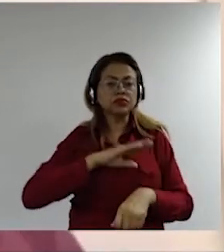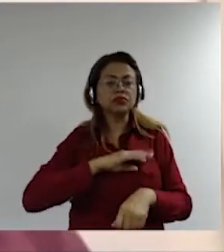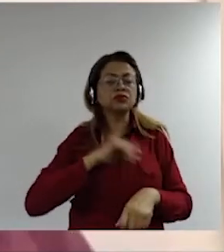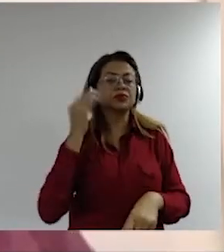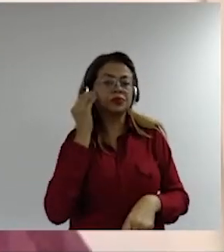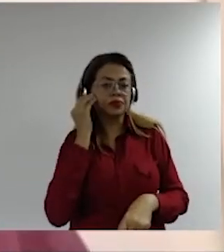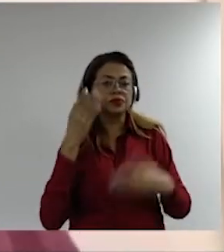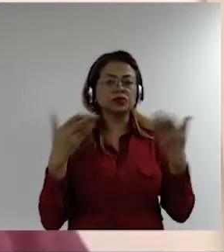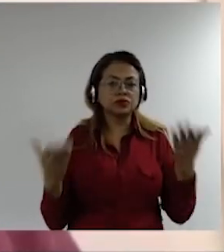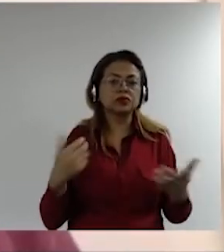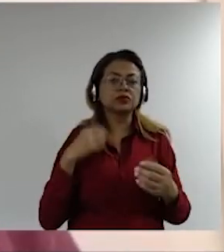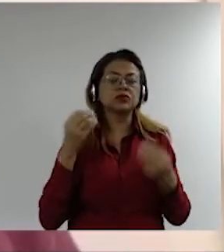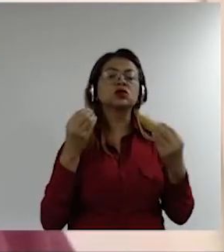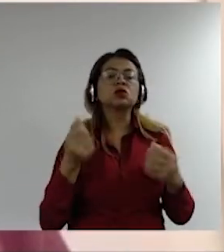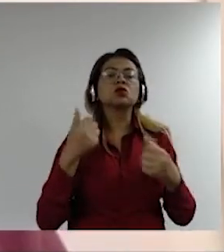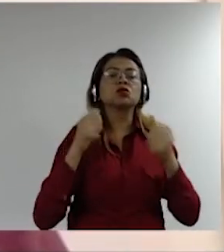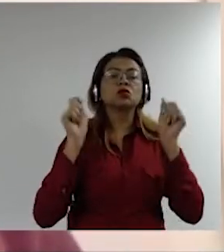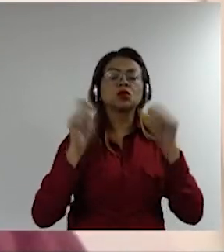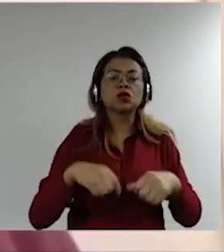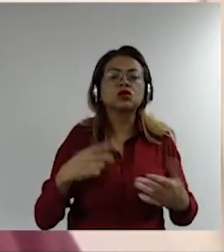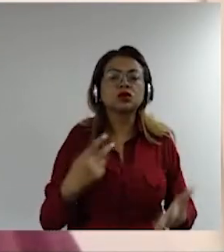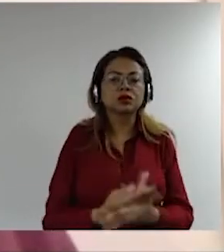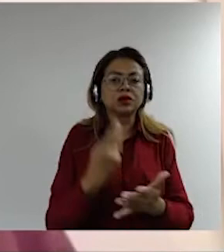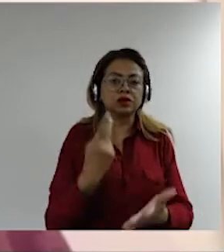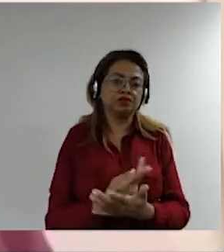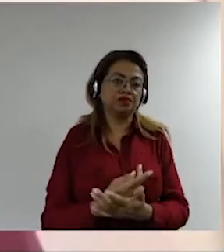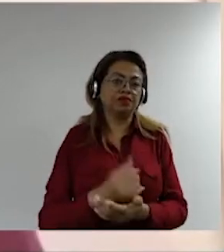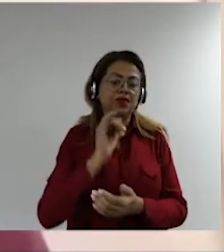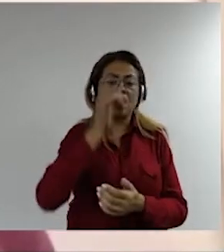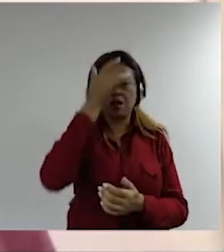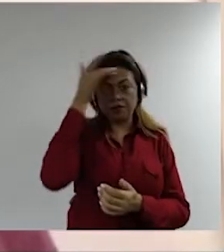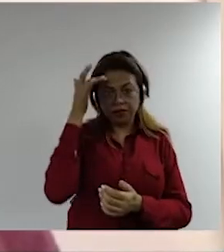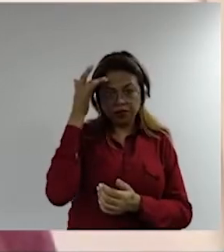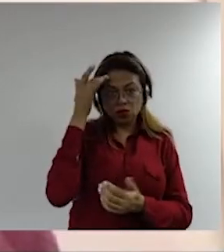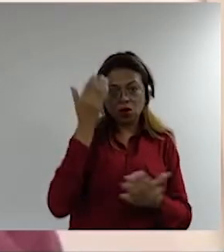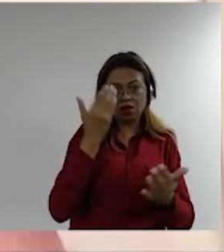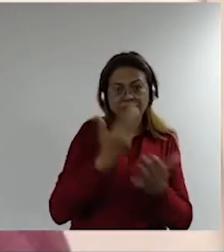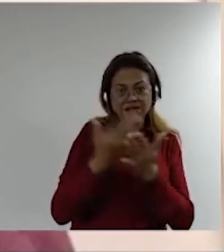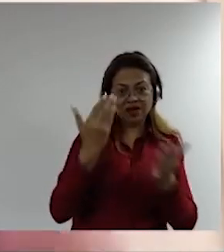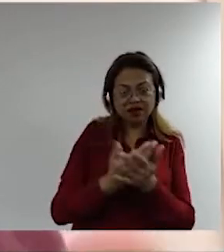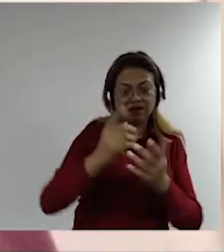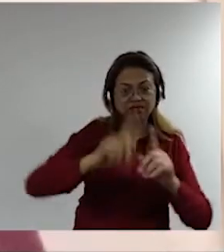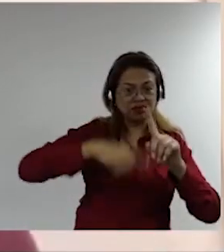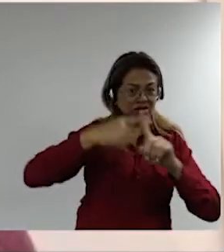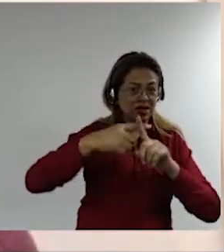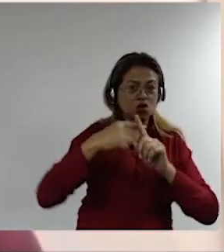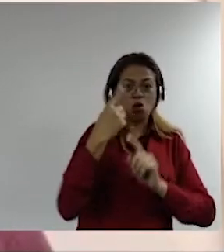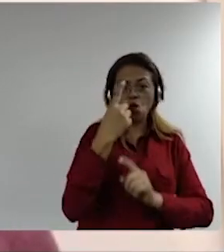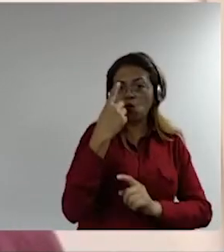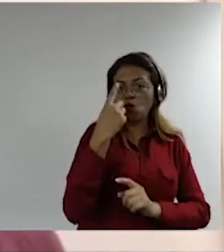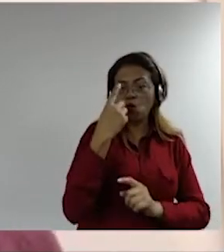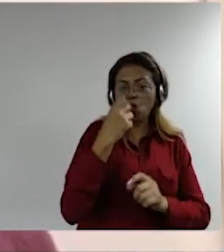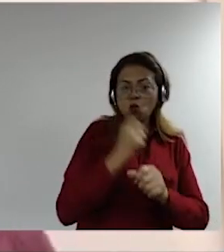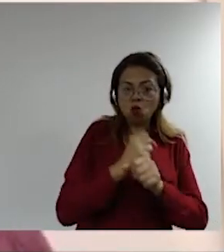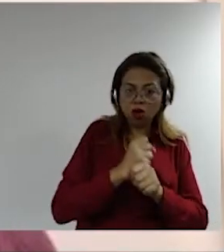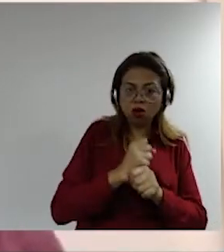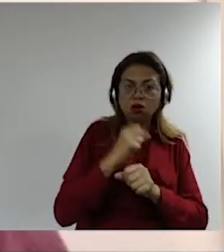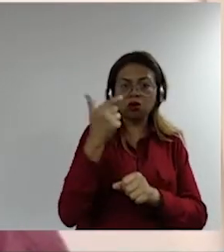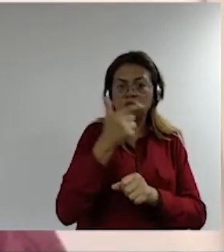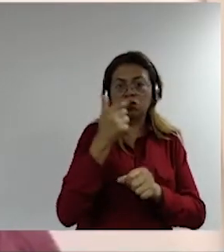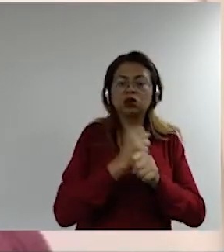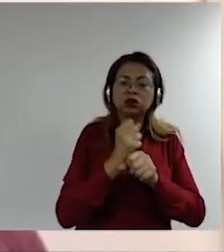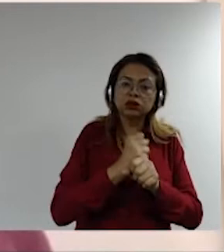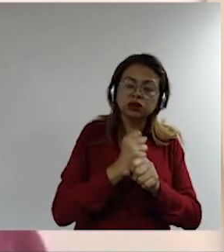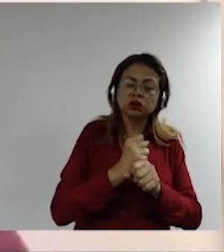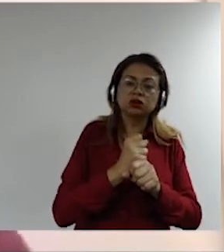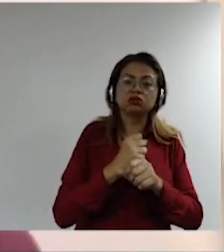fenômenos complementares. De um lado, quem perdeu mais vai recuperar mais depressa, ao longo de 1, 2 anos, tipicamente, que é o que a evidência mostra,